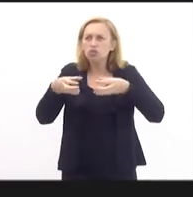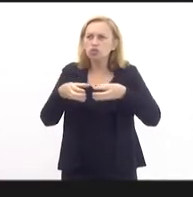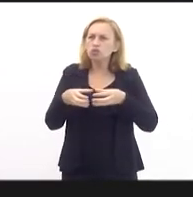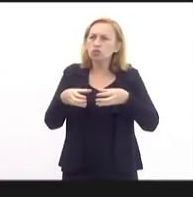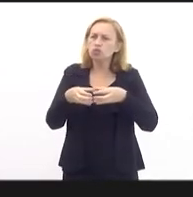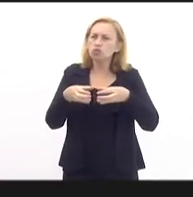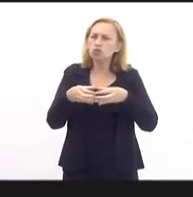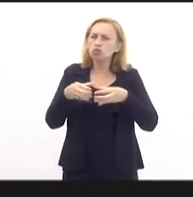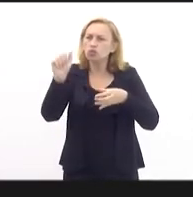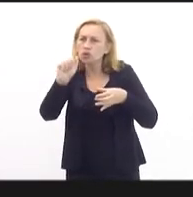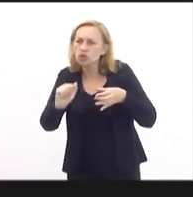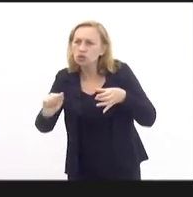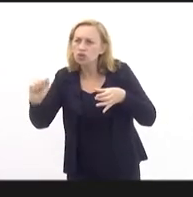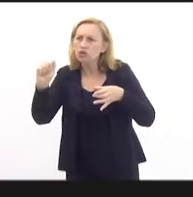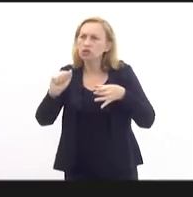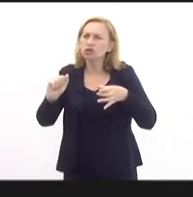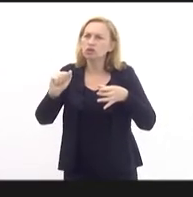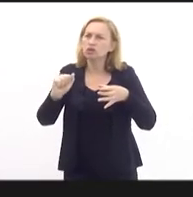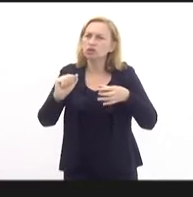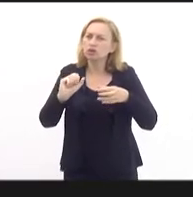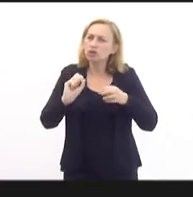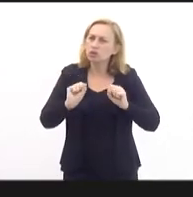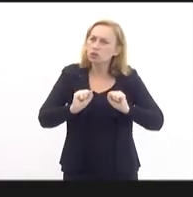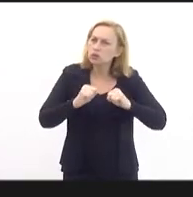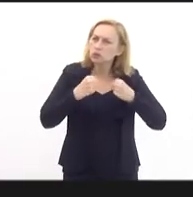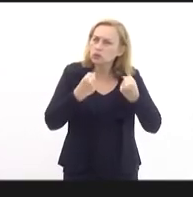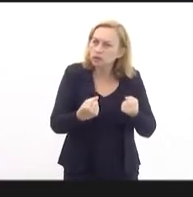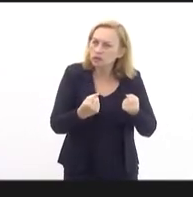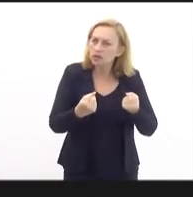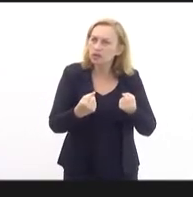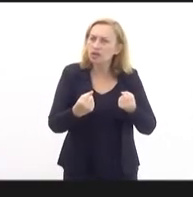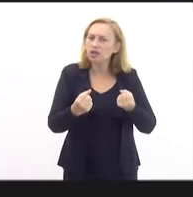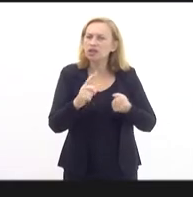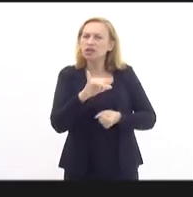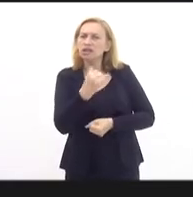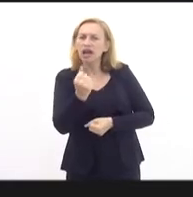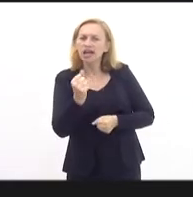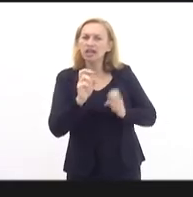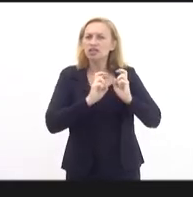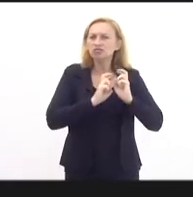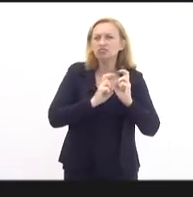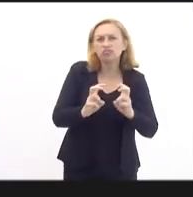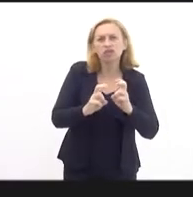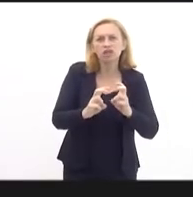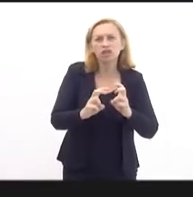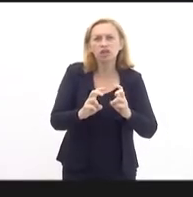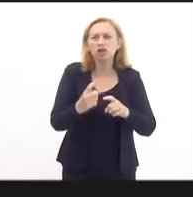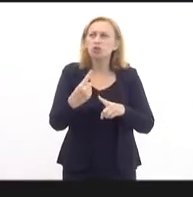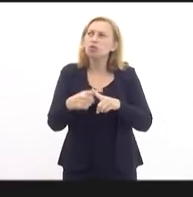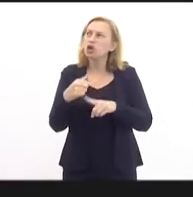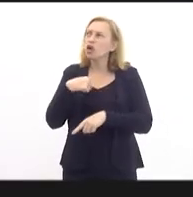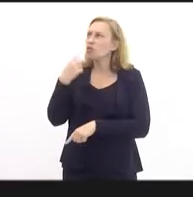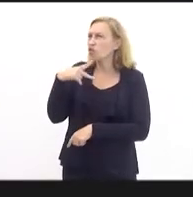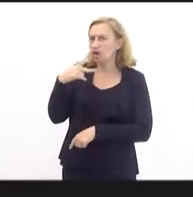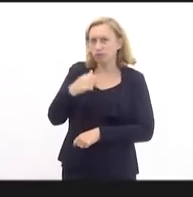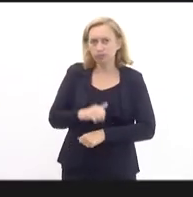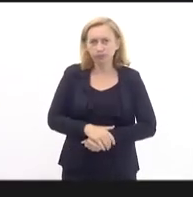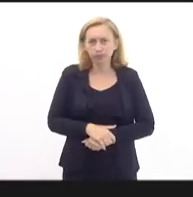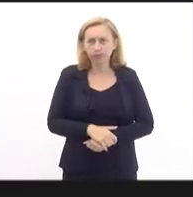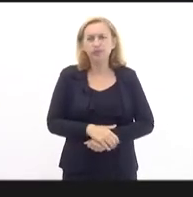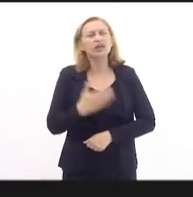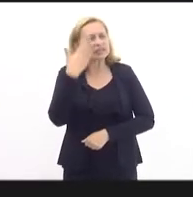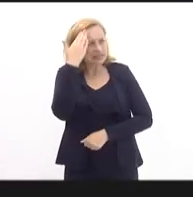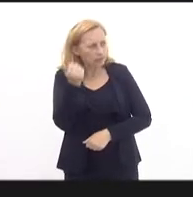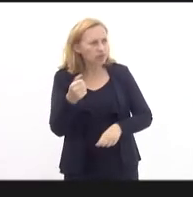uma associação em defesa da linha de trem? Por que eu falo isso? Porque a gente